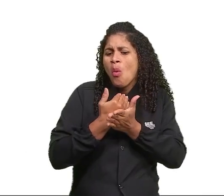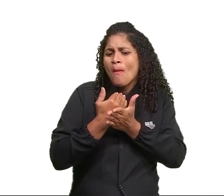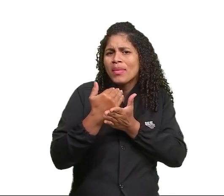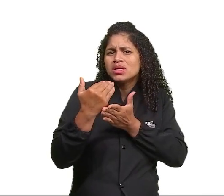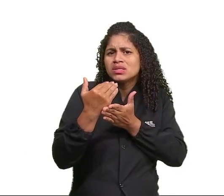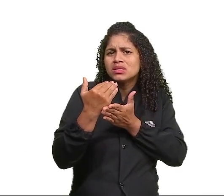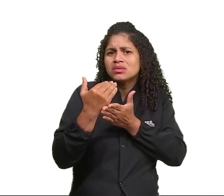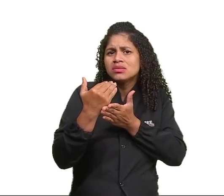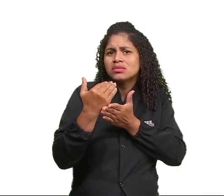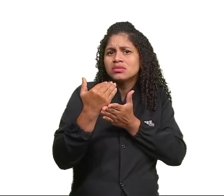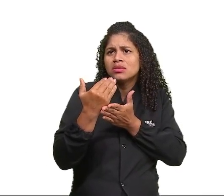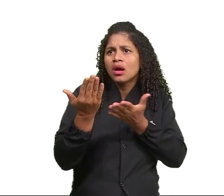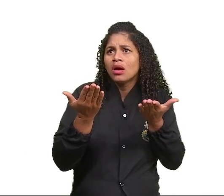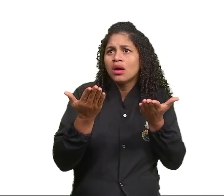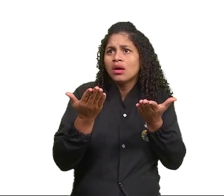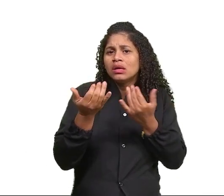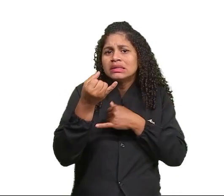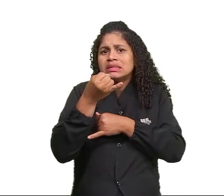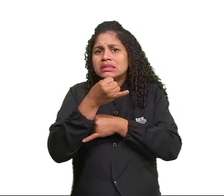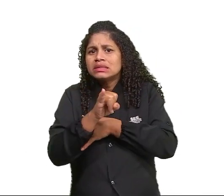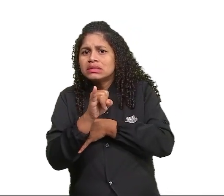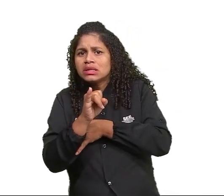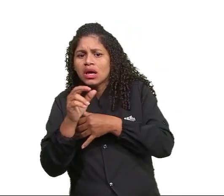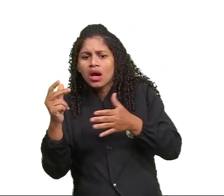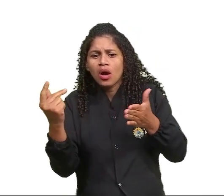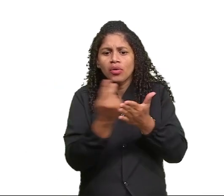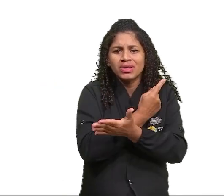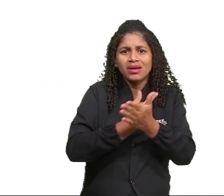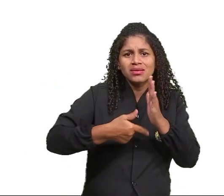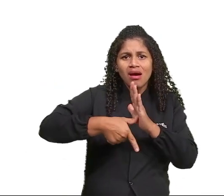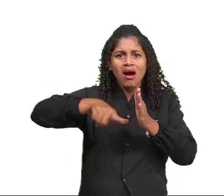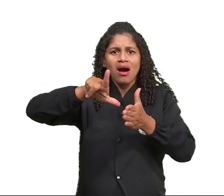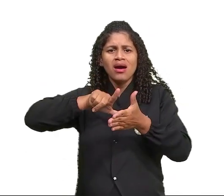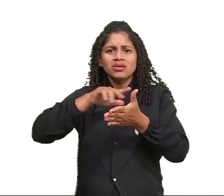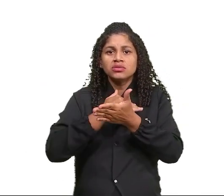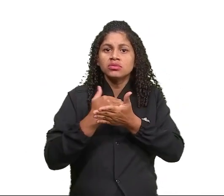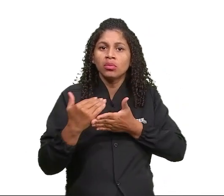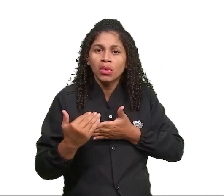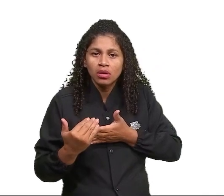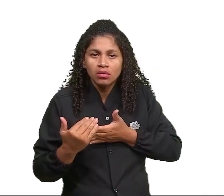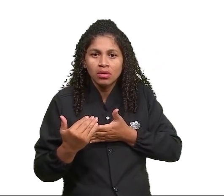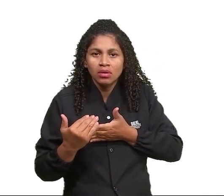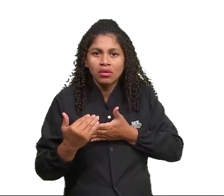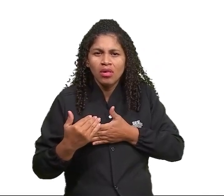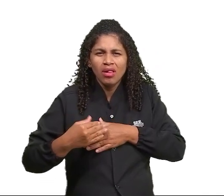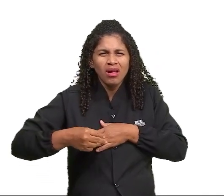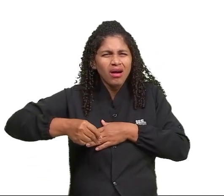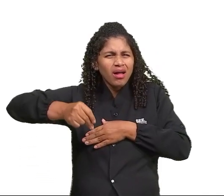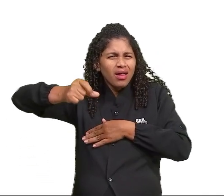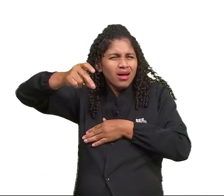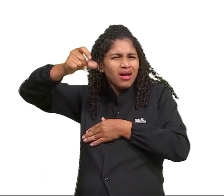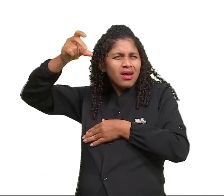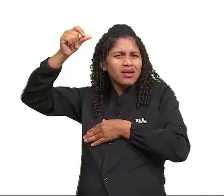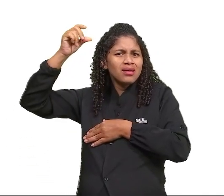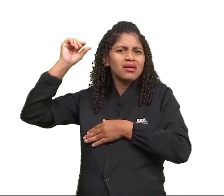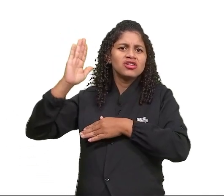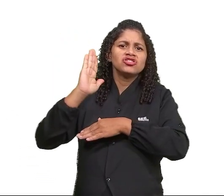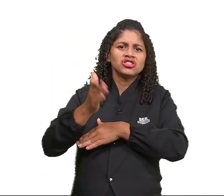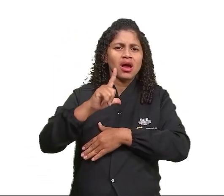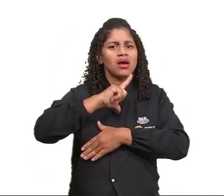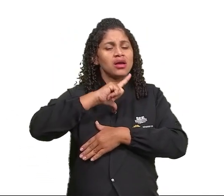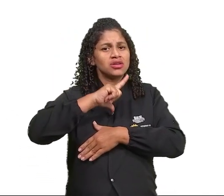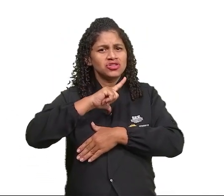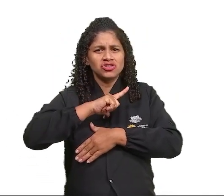as coisas acontecem antes de acontecer? Se antes da pré-pré-história já havia os monstros